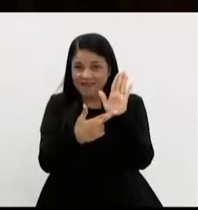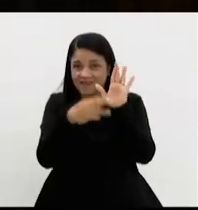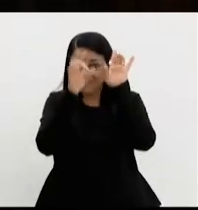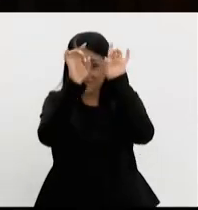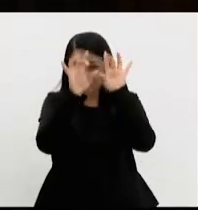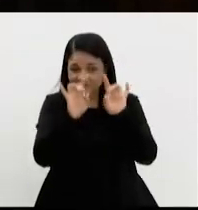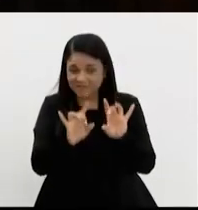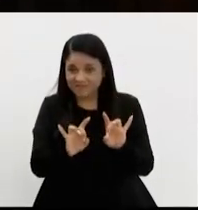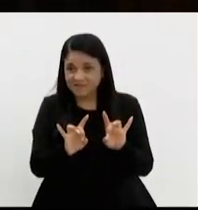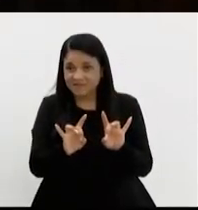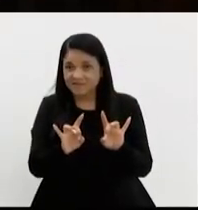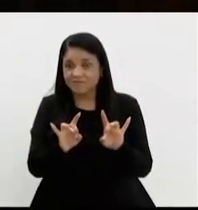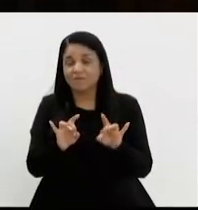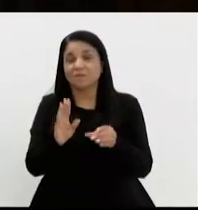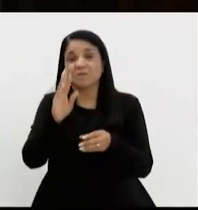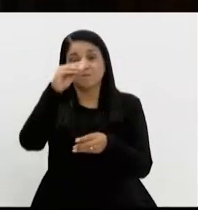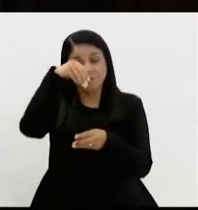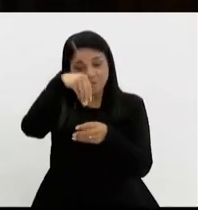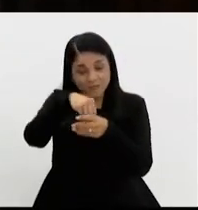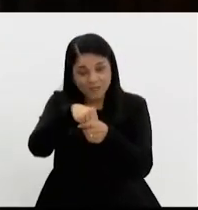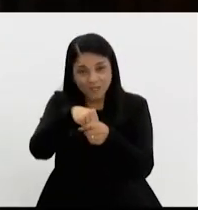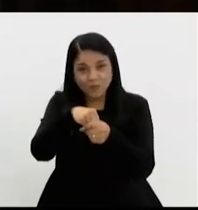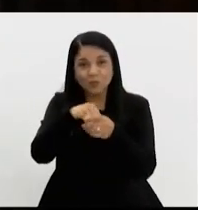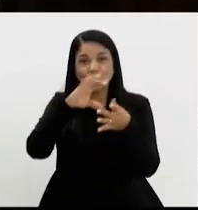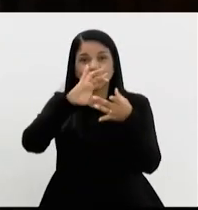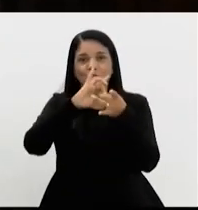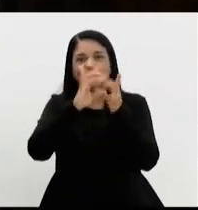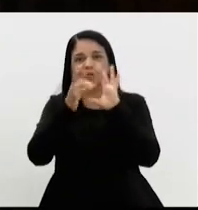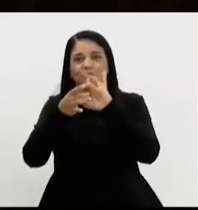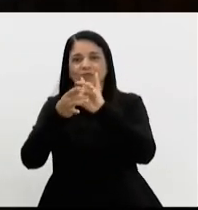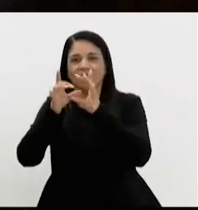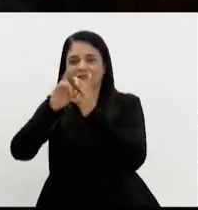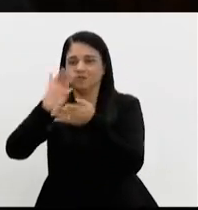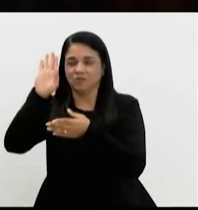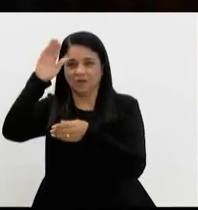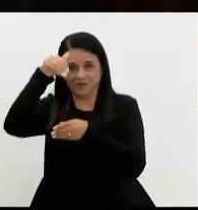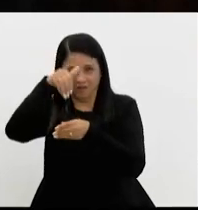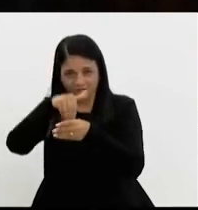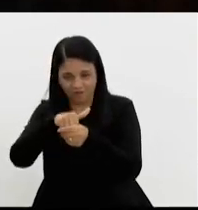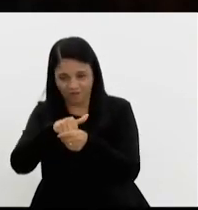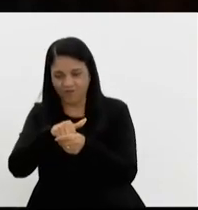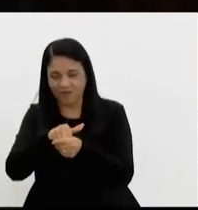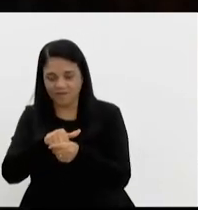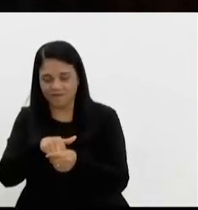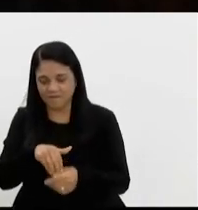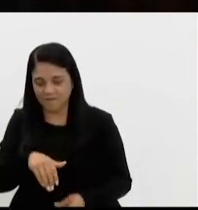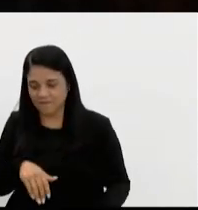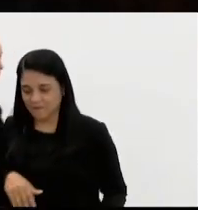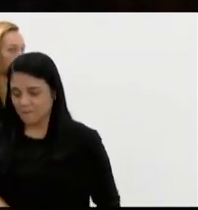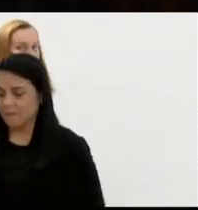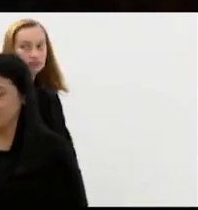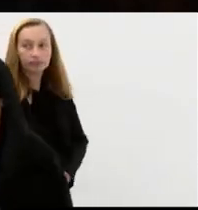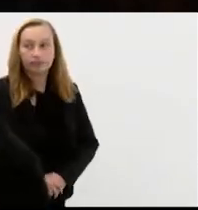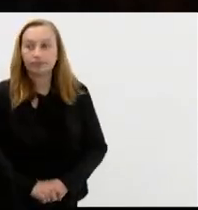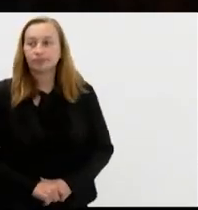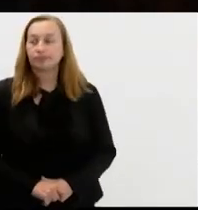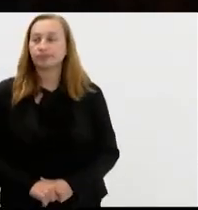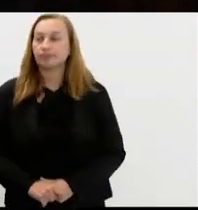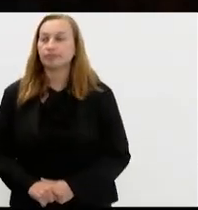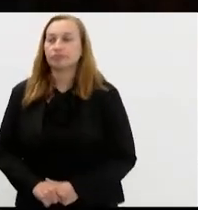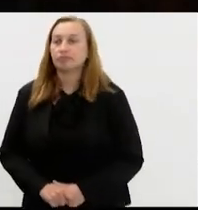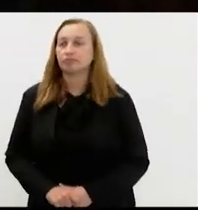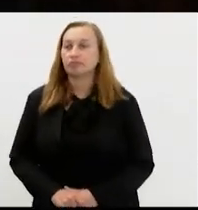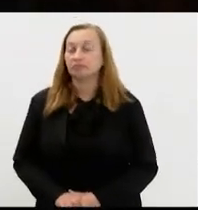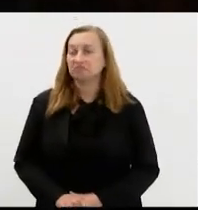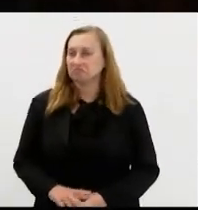princípio da especialidade para dentro do contexto eleitoral só que as coisas como bem disse a ministra lamentavelmente não